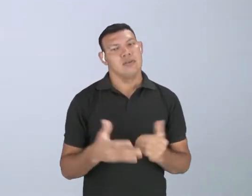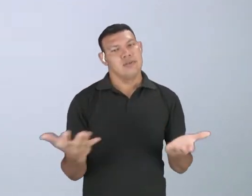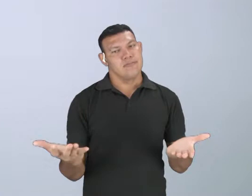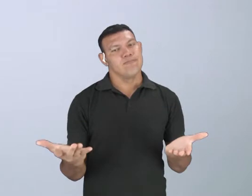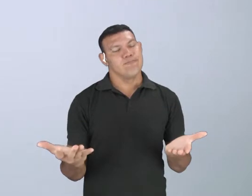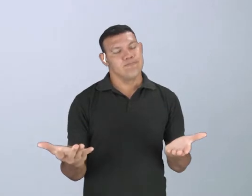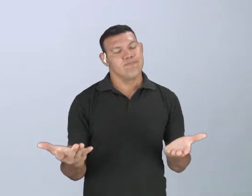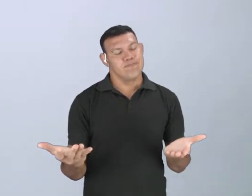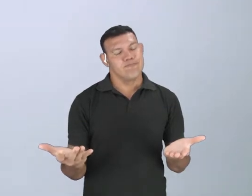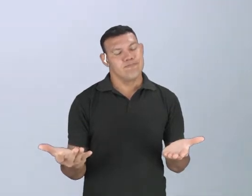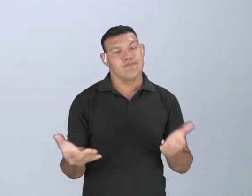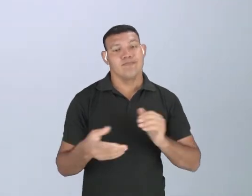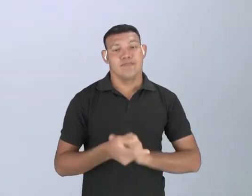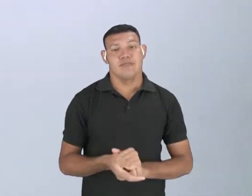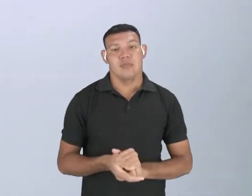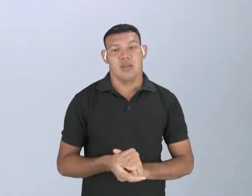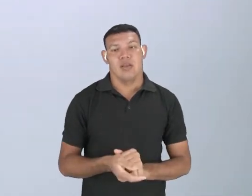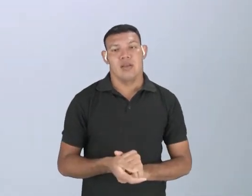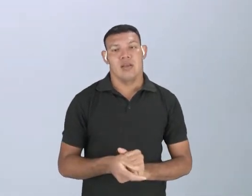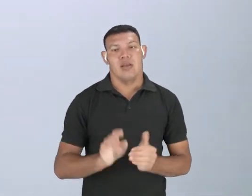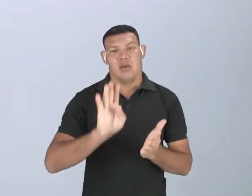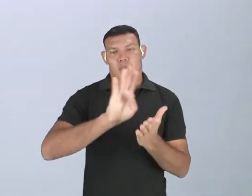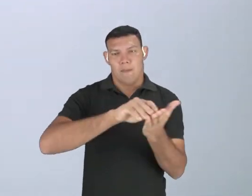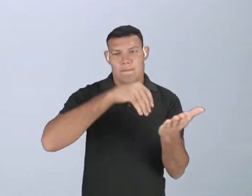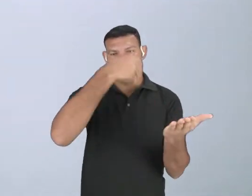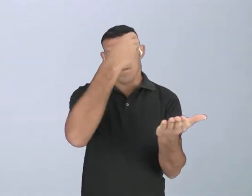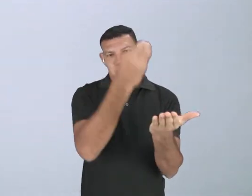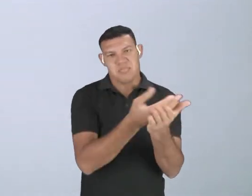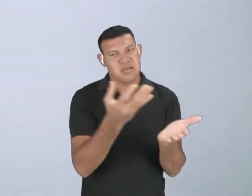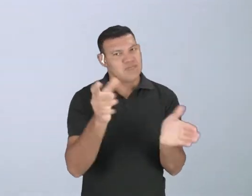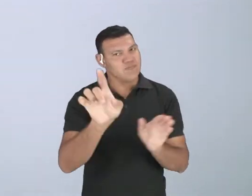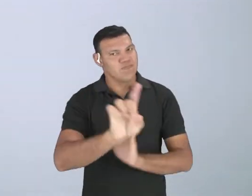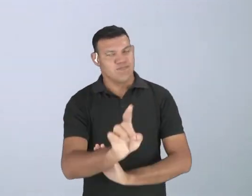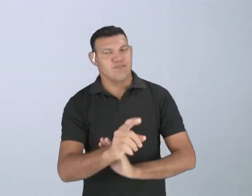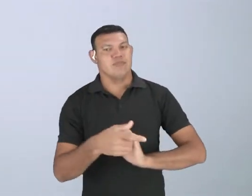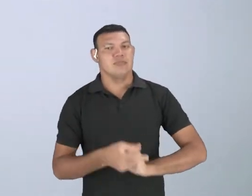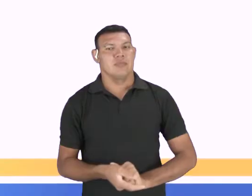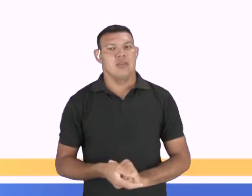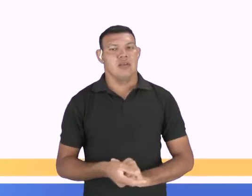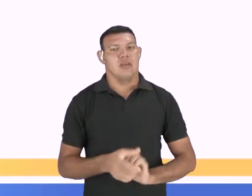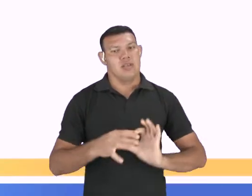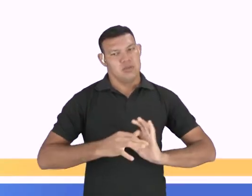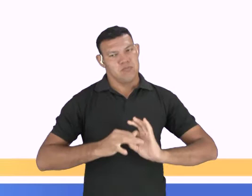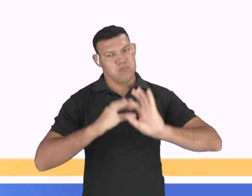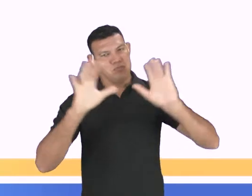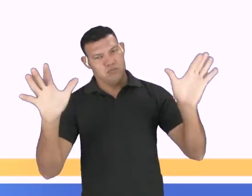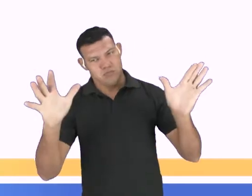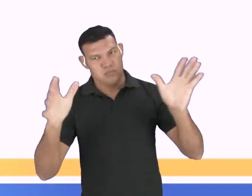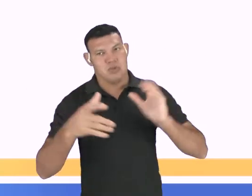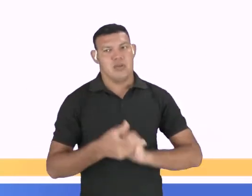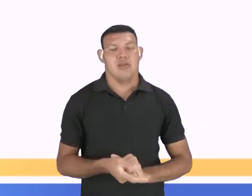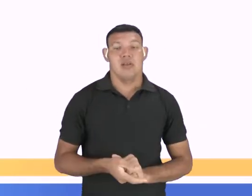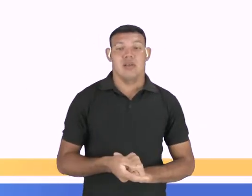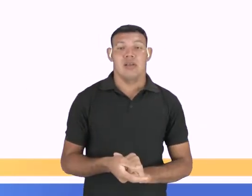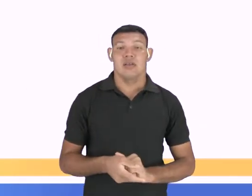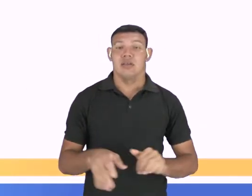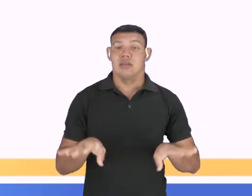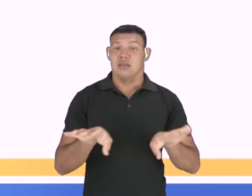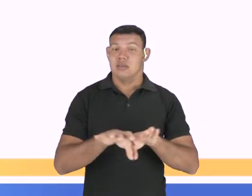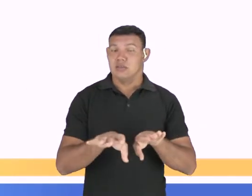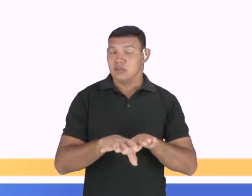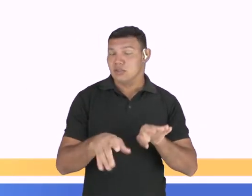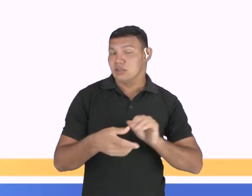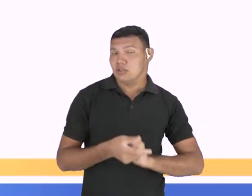taxas alfandegárias. Então, isso é o livre mercado, certo? A livre concorrência, certo? Na livre